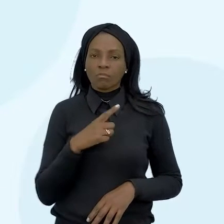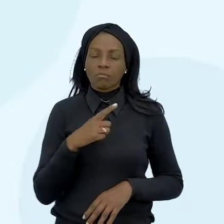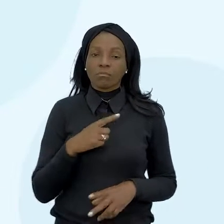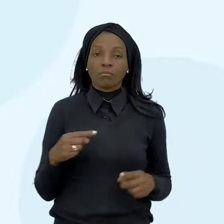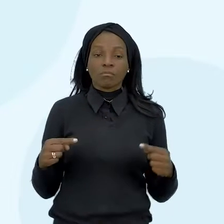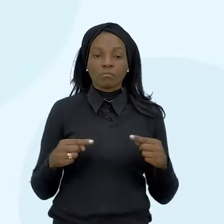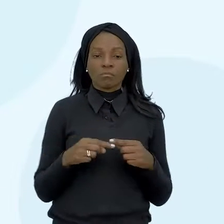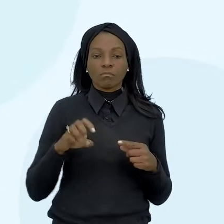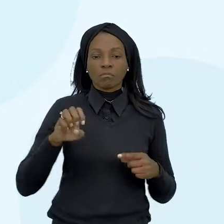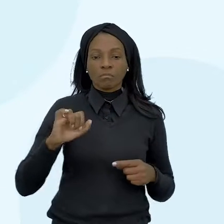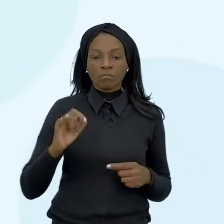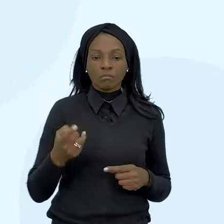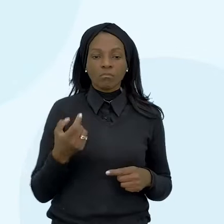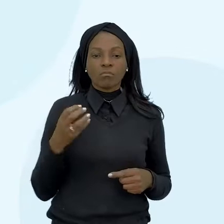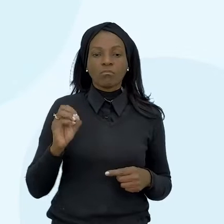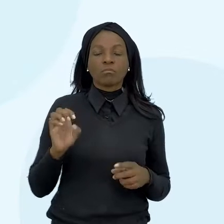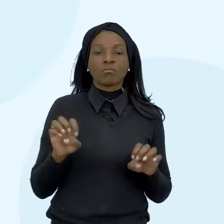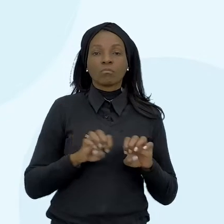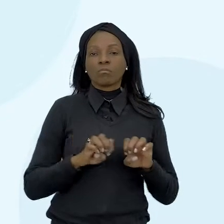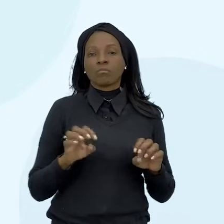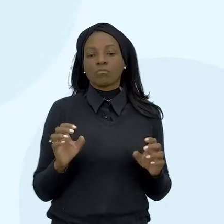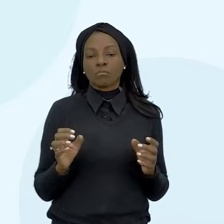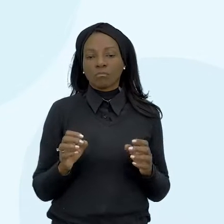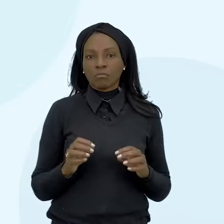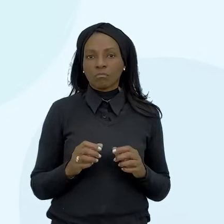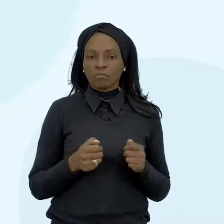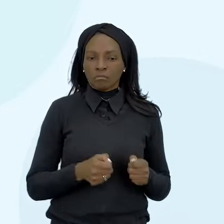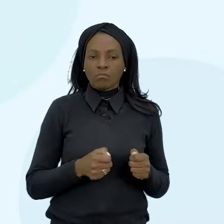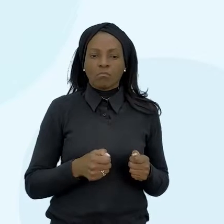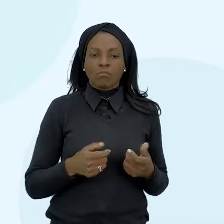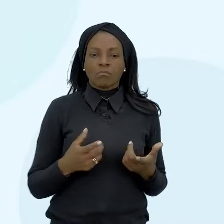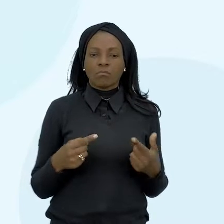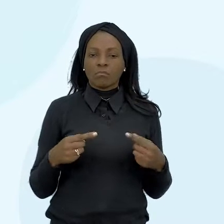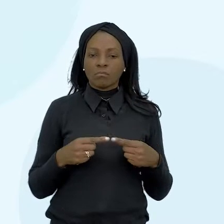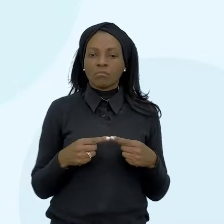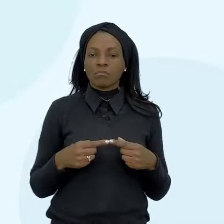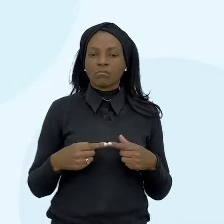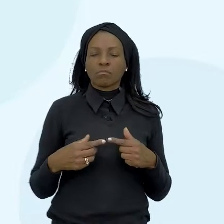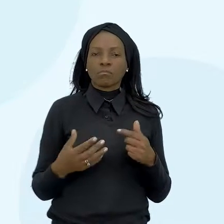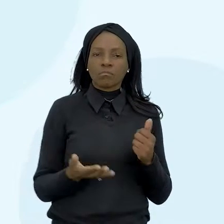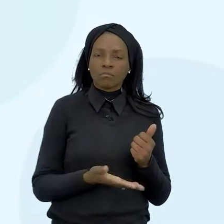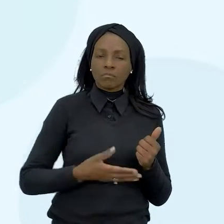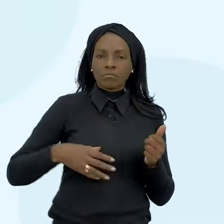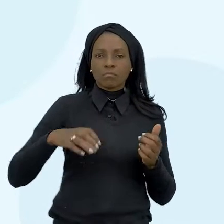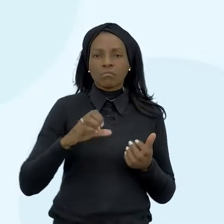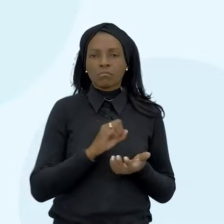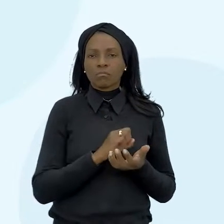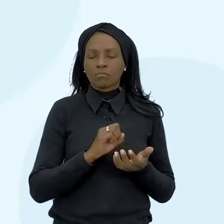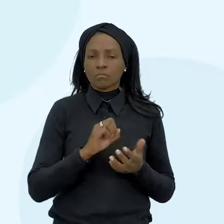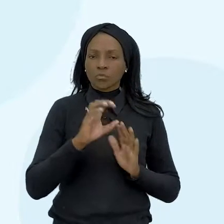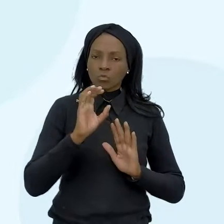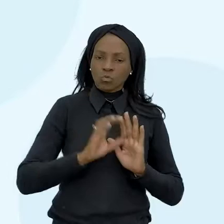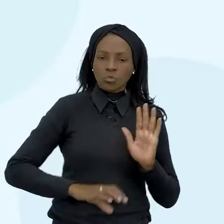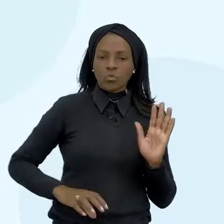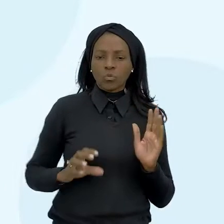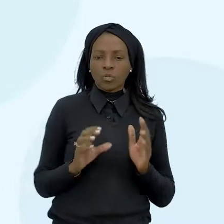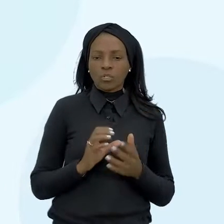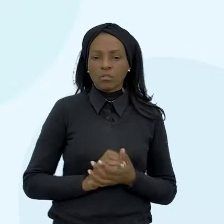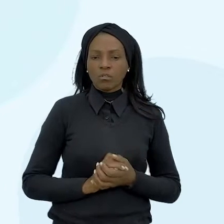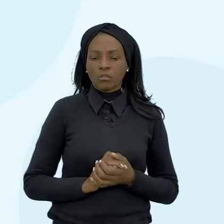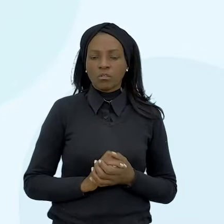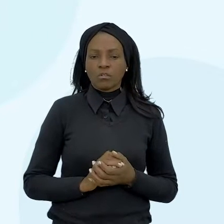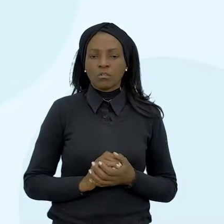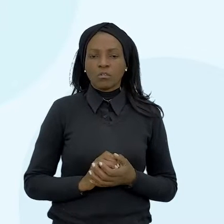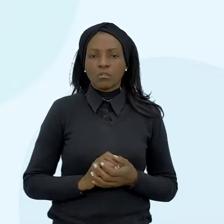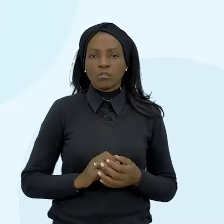parte do eixo estruturante, que tem a ver com a base nacional do currículo, né? É